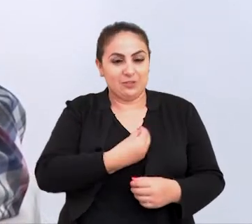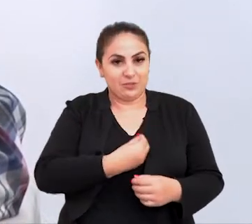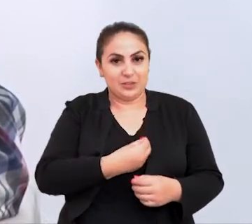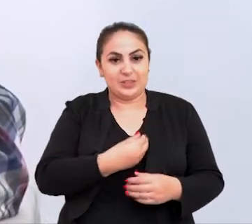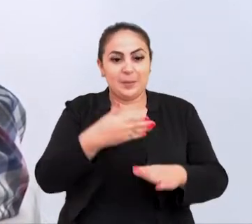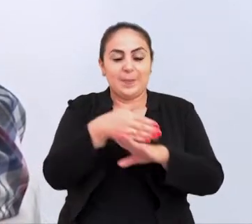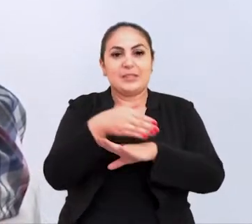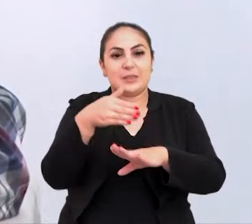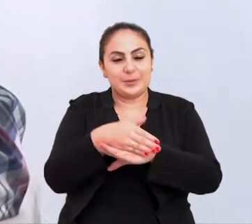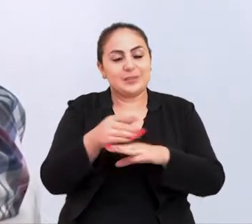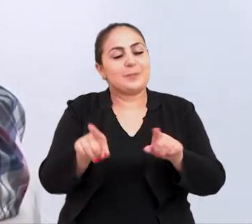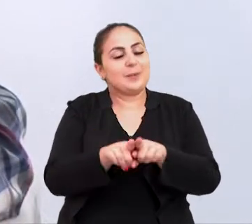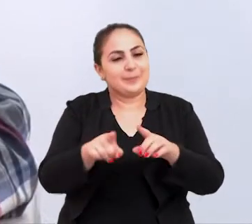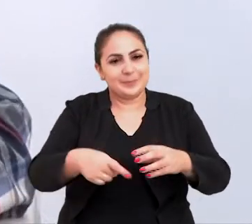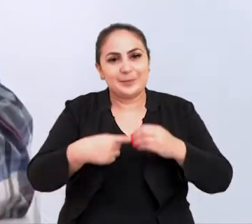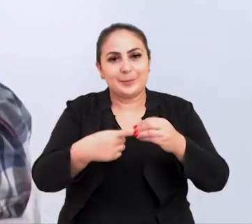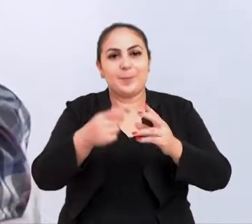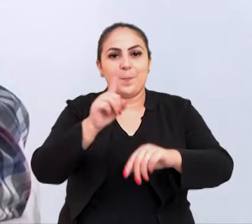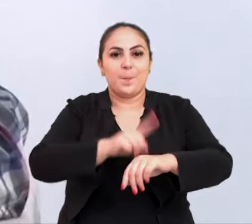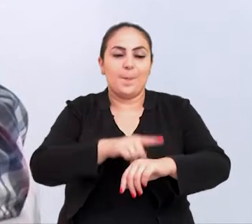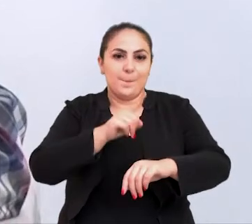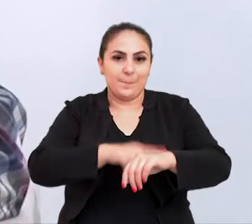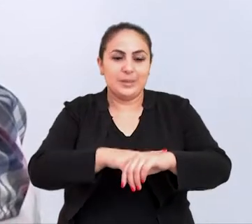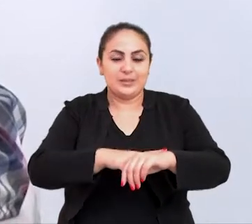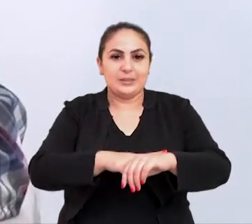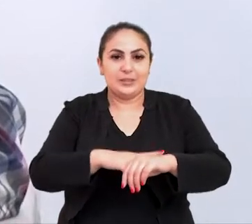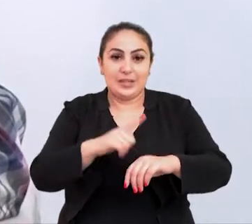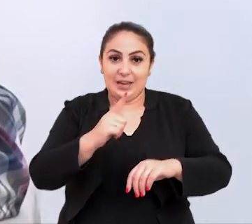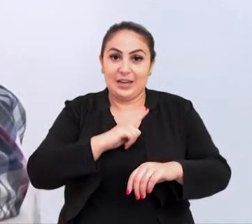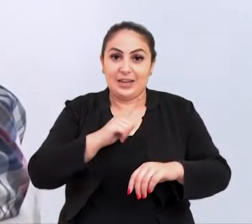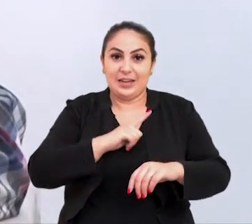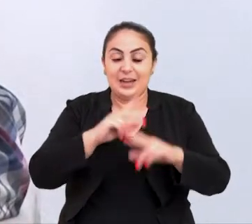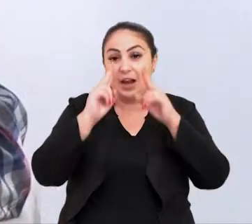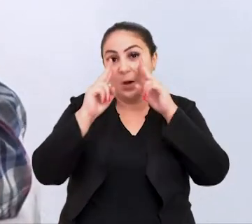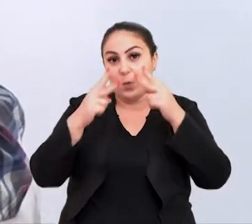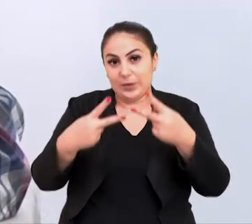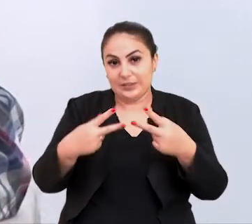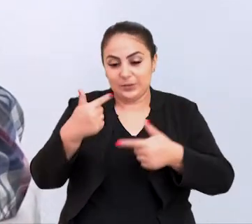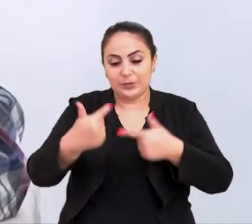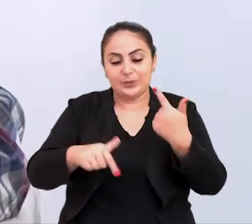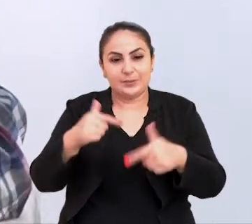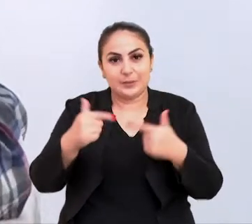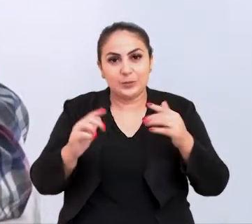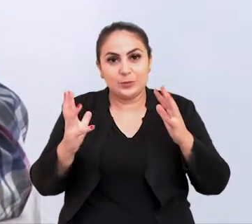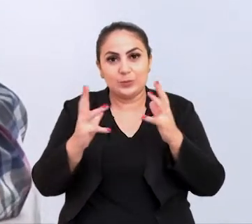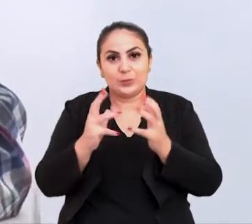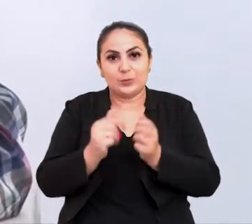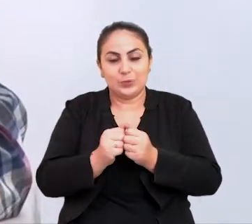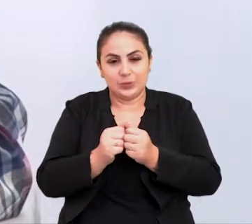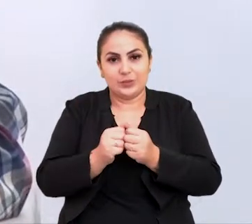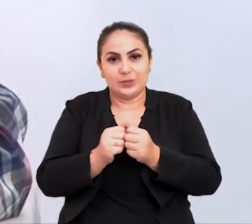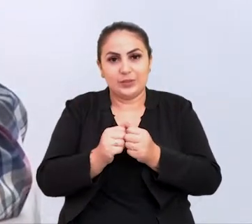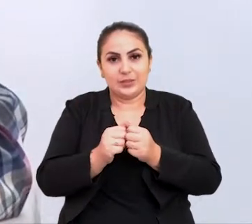poder estar participando, e principalmente nesse momento que é o momento de reconhecer o trabalho,